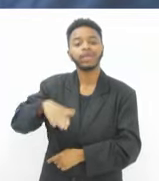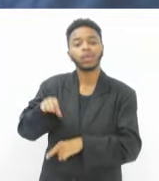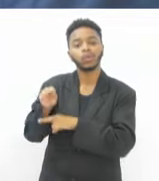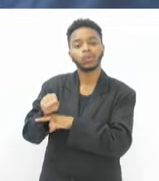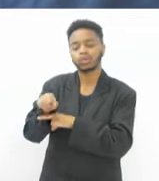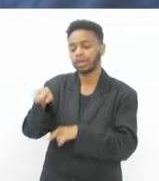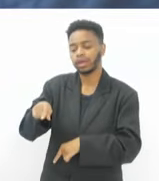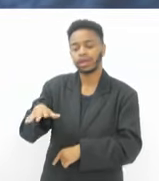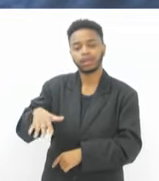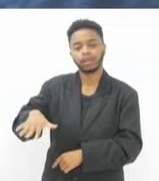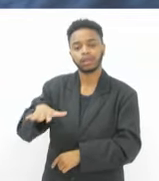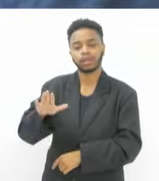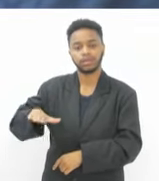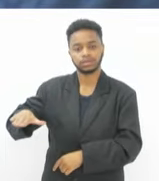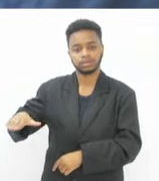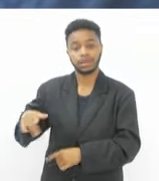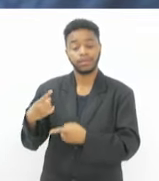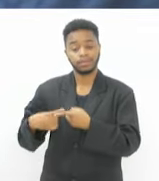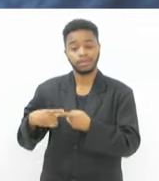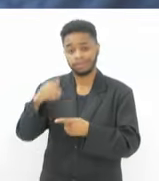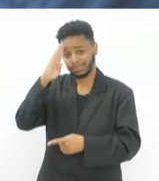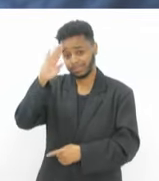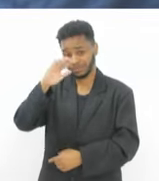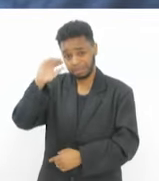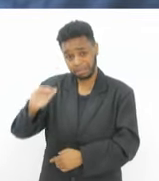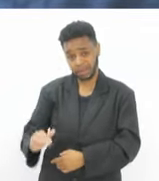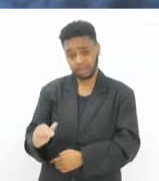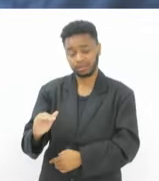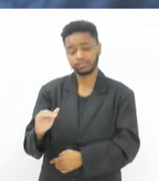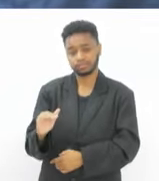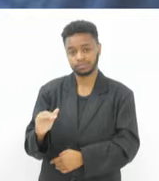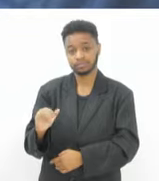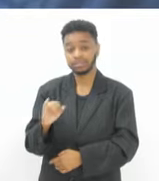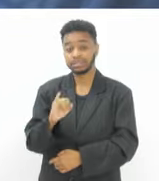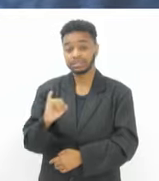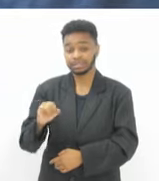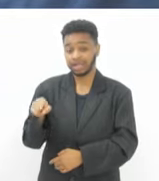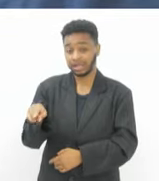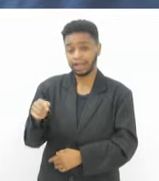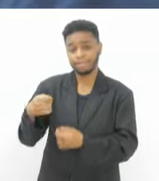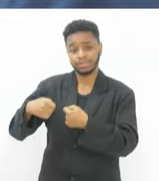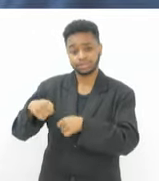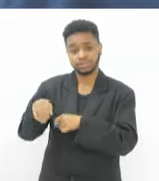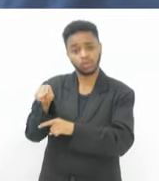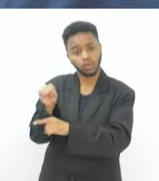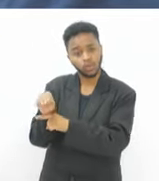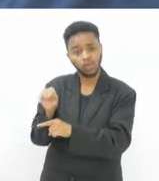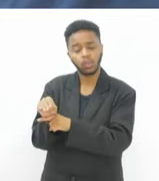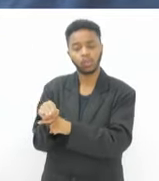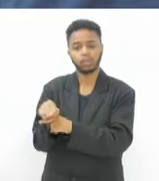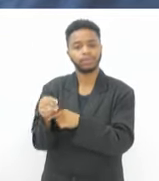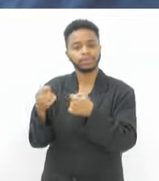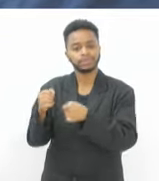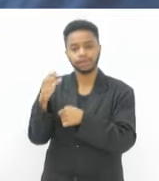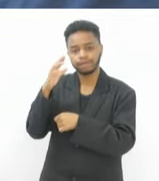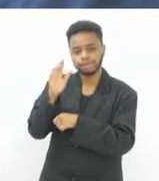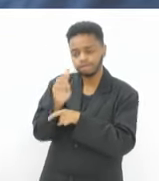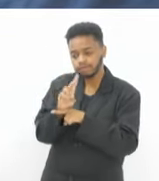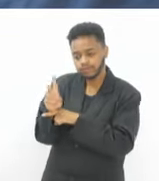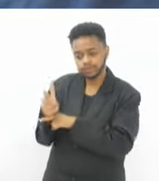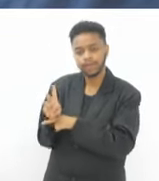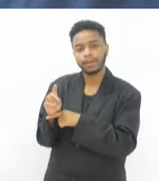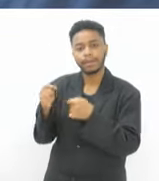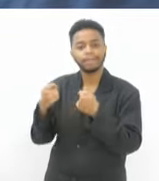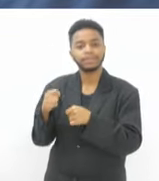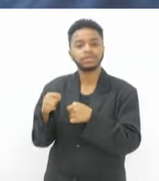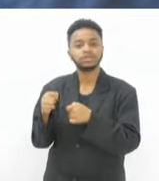da criança? Principalmente se pequenas. Quanto mais a criança precisa de cuidado, de monitoria, a gente precisa